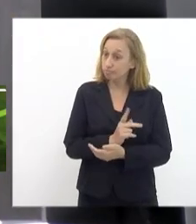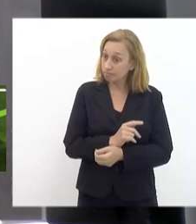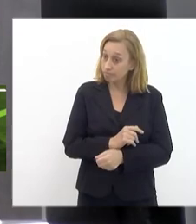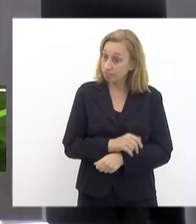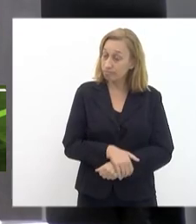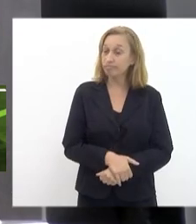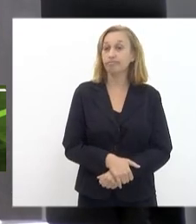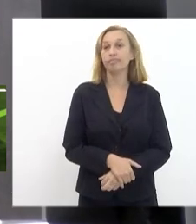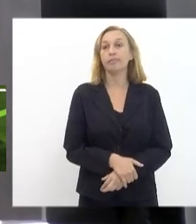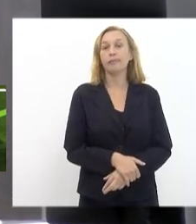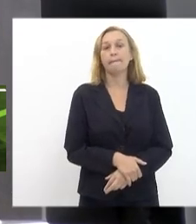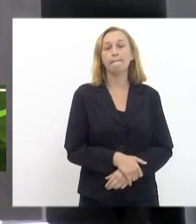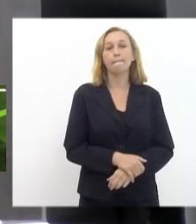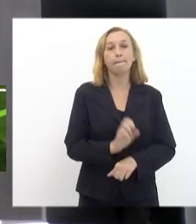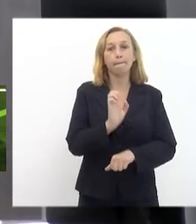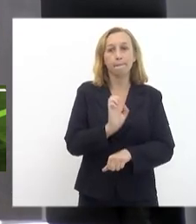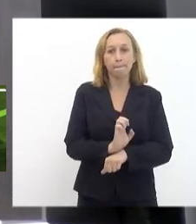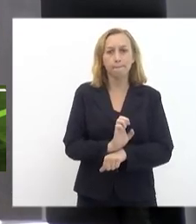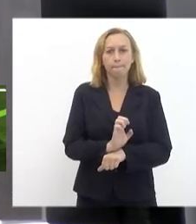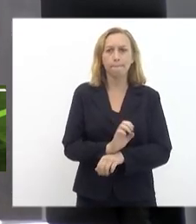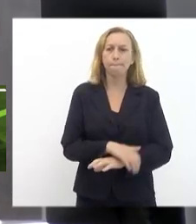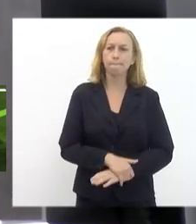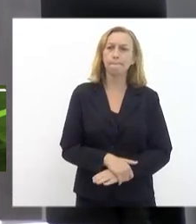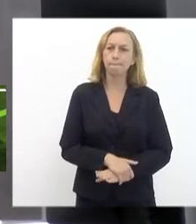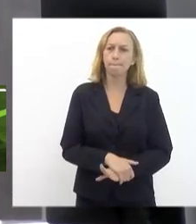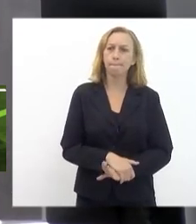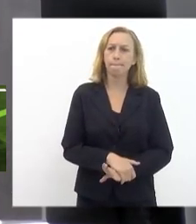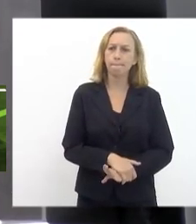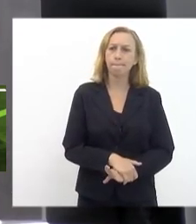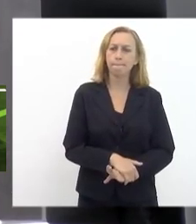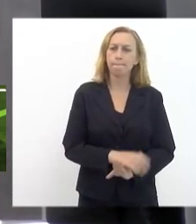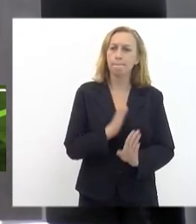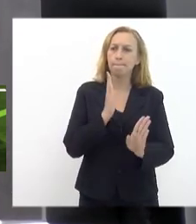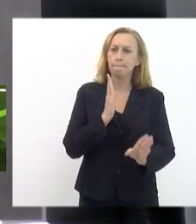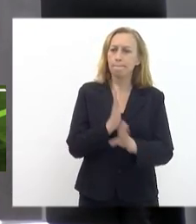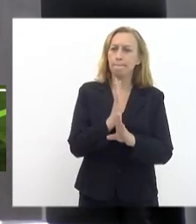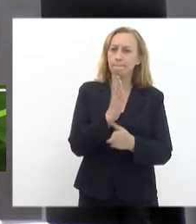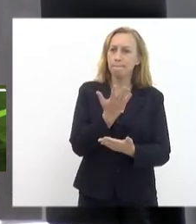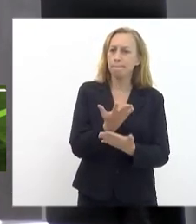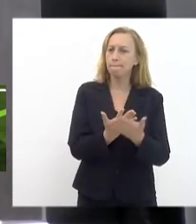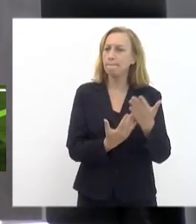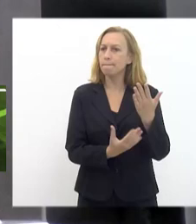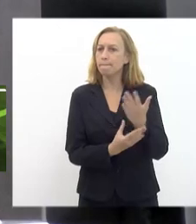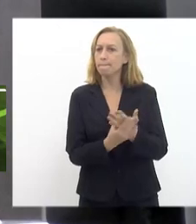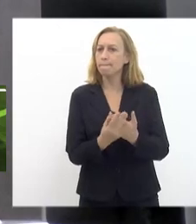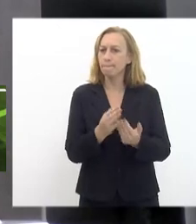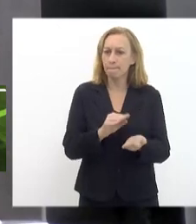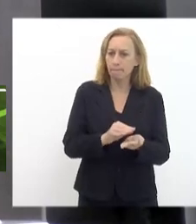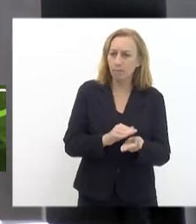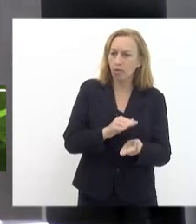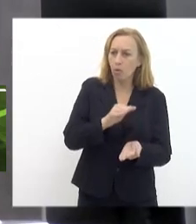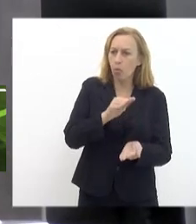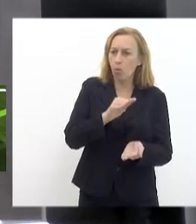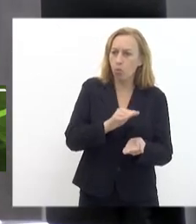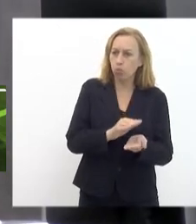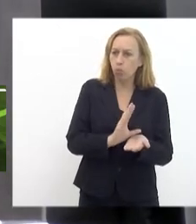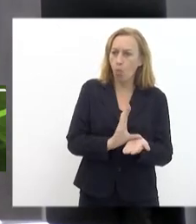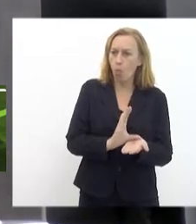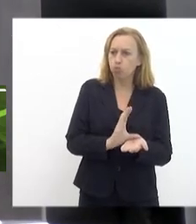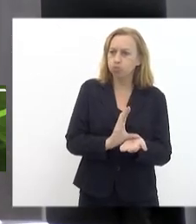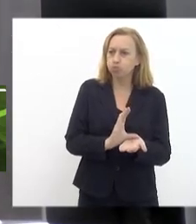seguinte é o estado de repente tem nas suas mãos um volume de recursos muito